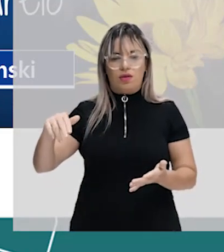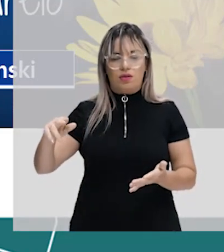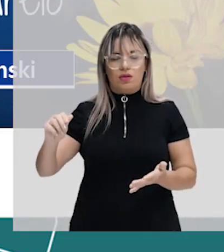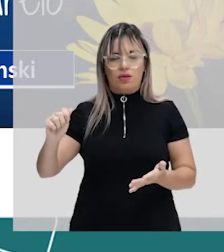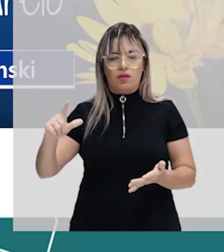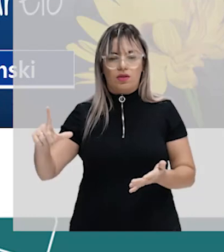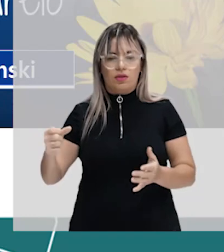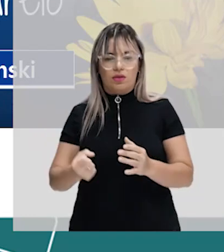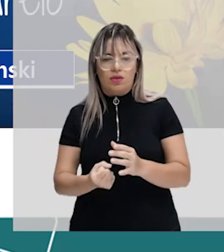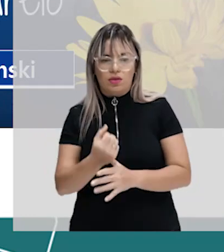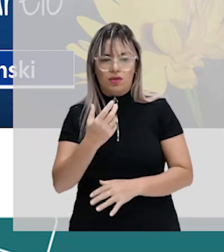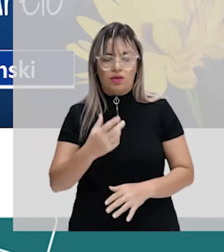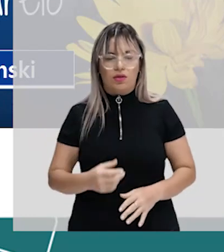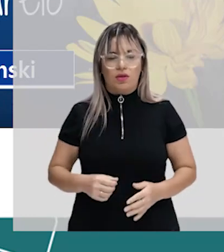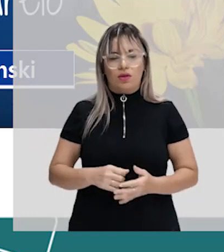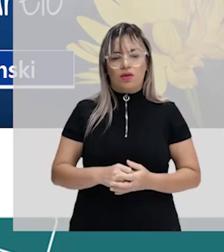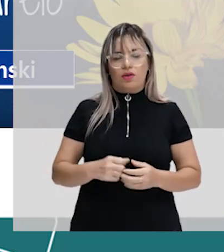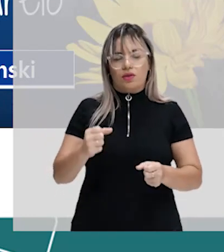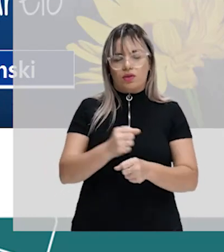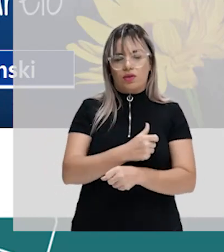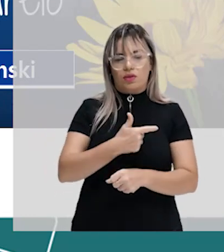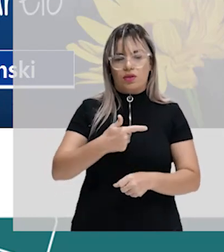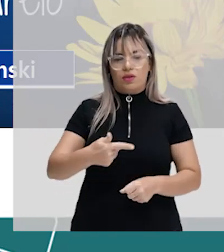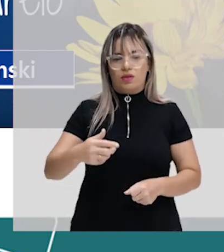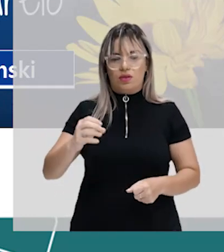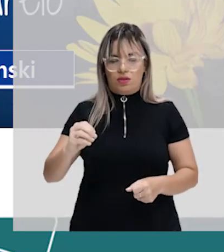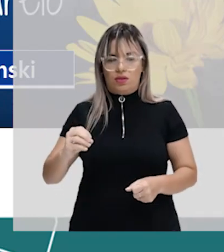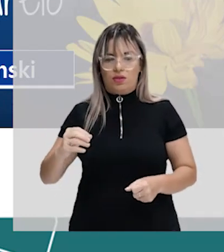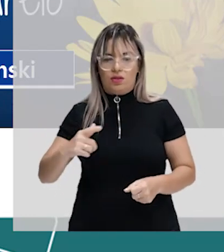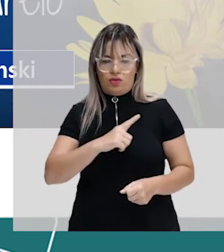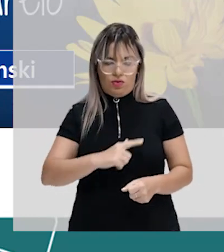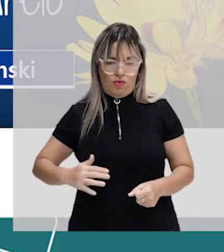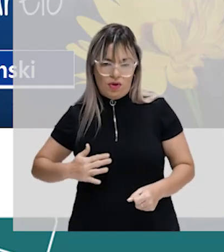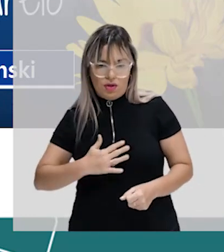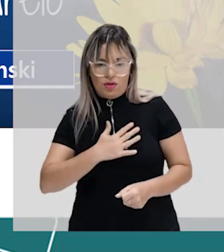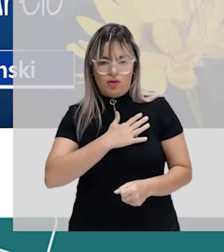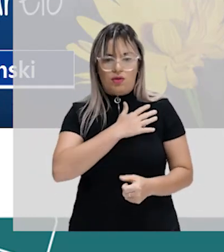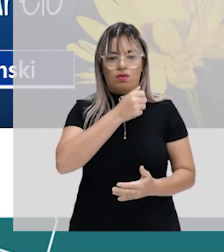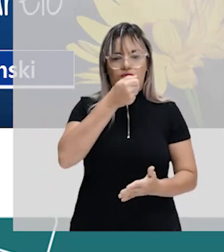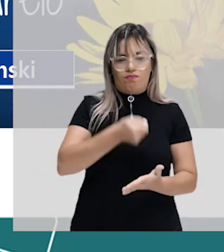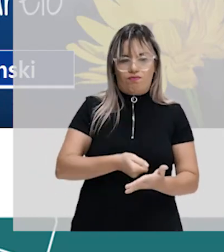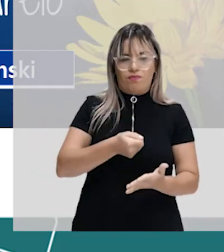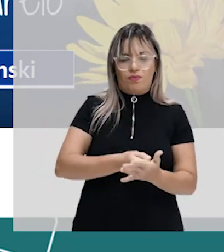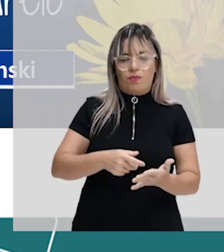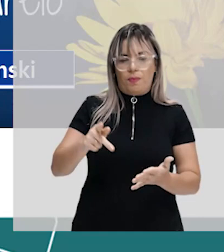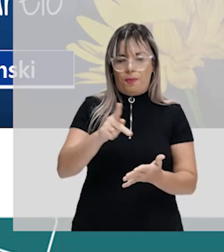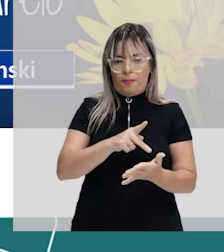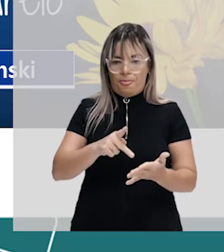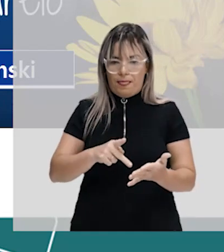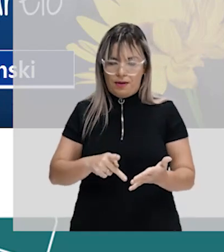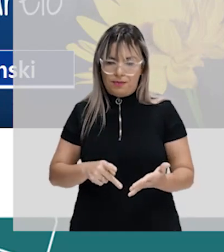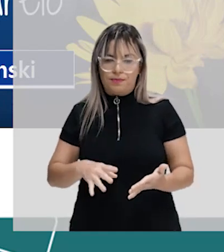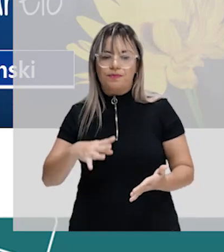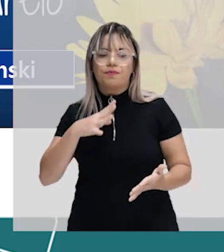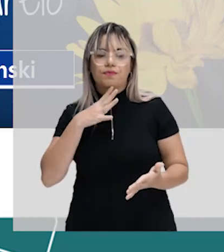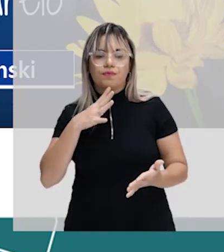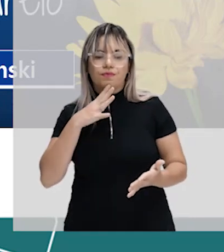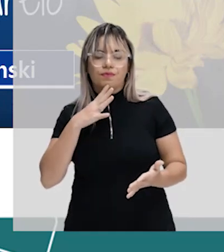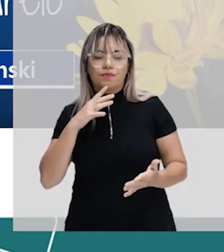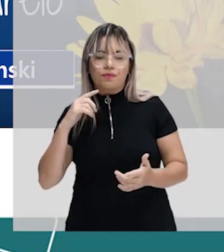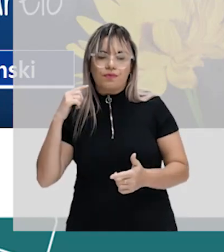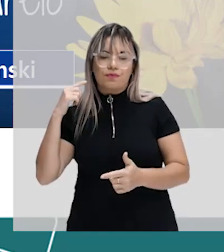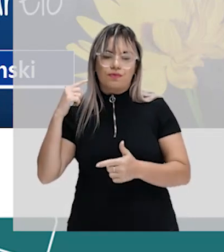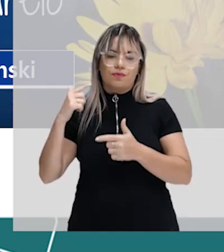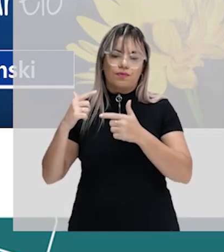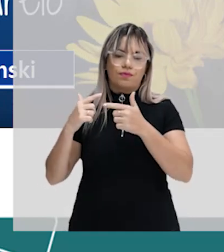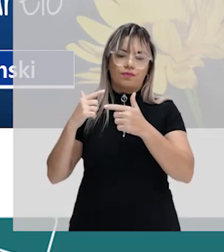do governo do regime militar, na época da ditadura. Os poetas marginais ficaram conhecidos por quê? Porque ele era uma geração do